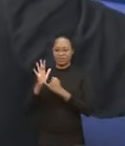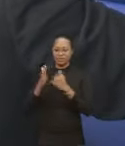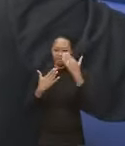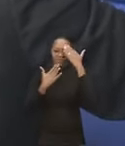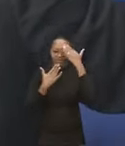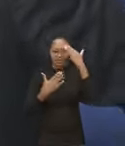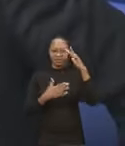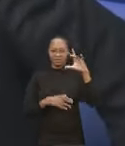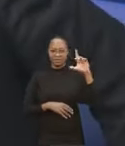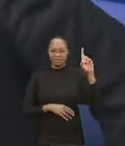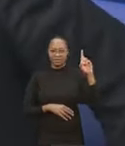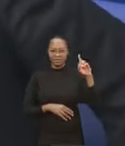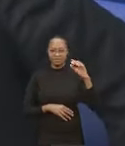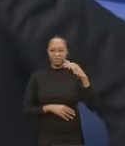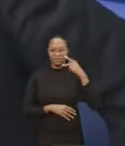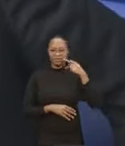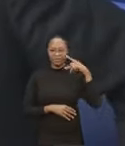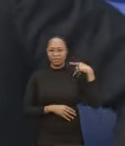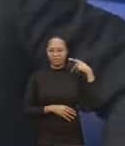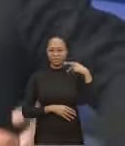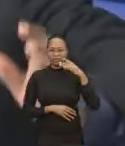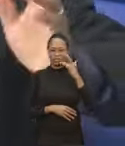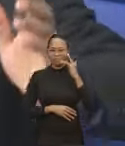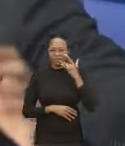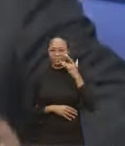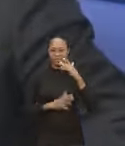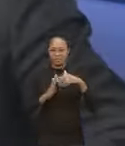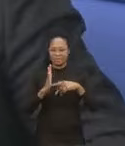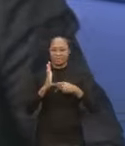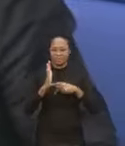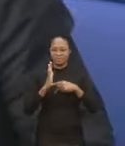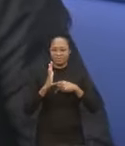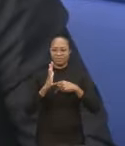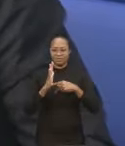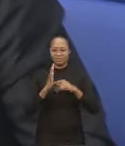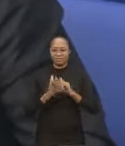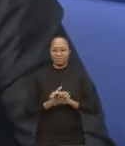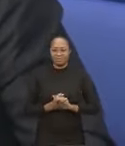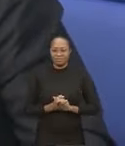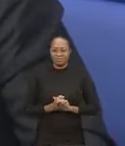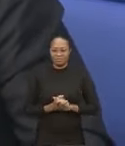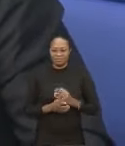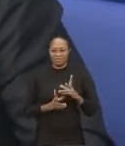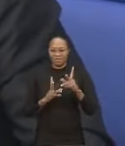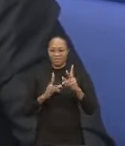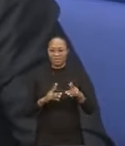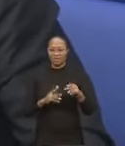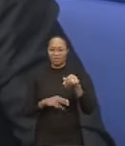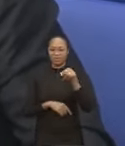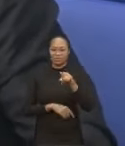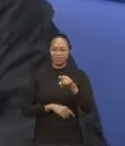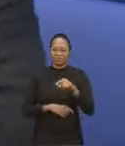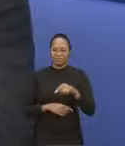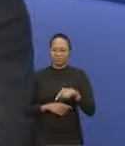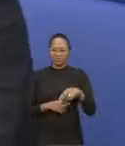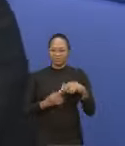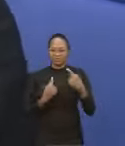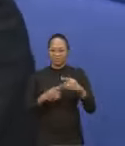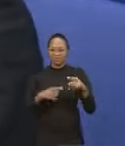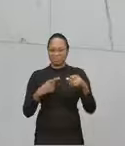Deus, vereador Dentinho, e ele foi ser oreiro, não foi ser jogador, nem o senhor, e bateu tanto no prefeito Arinaldo,